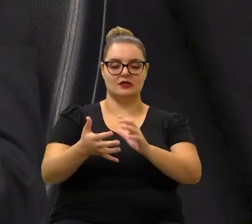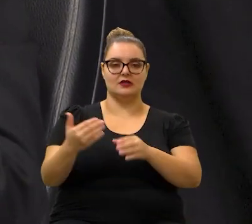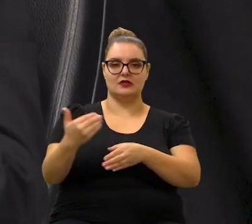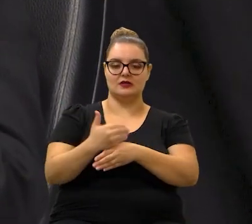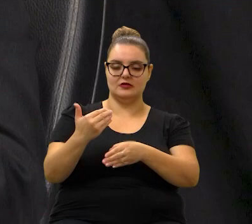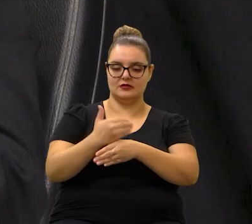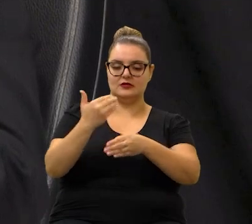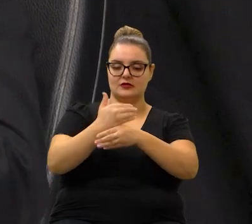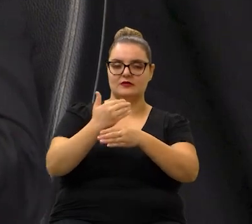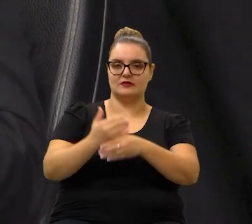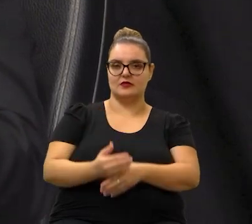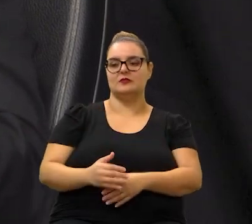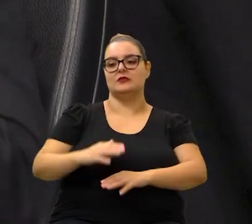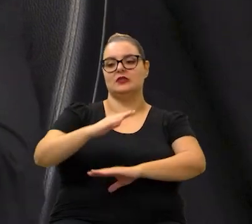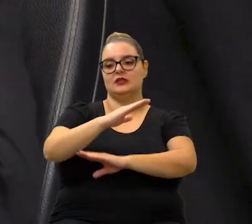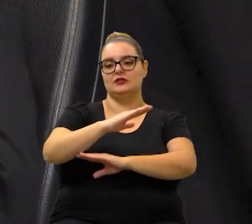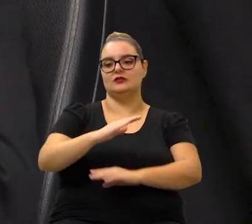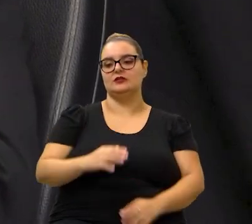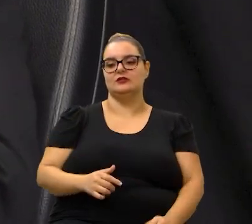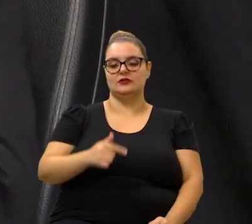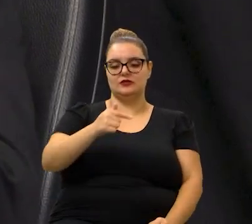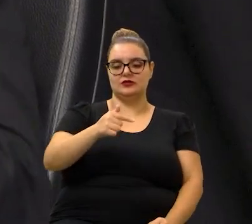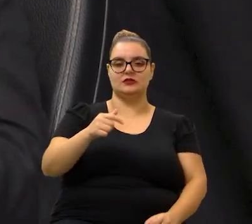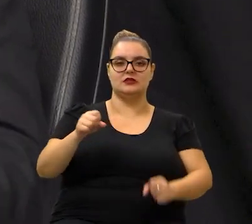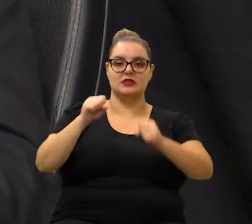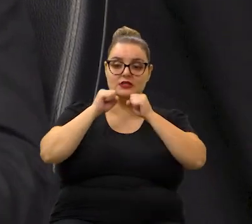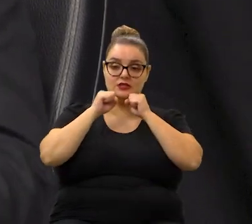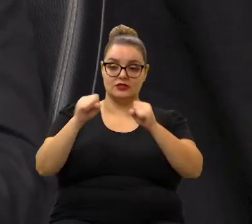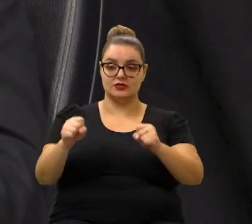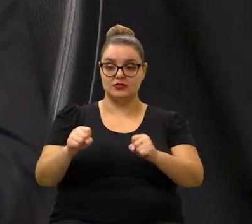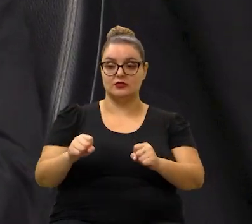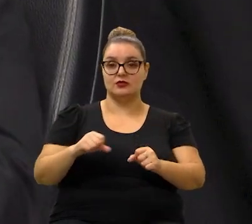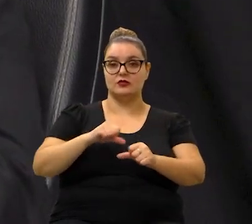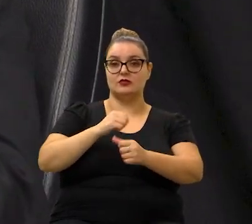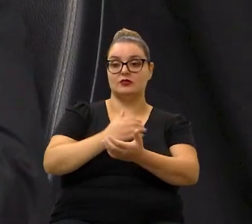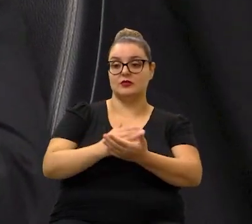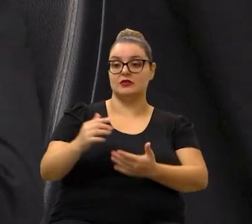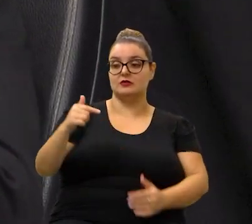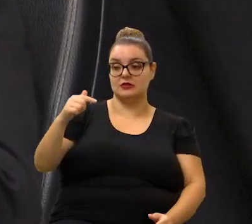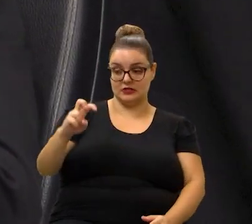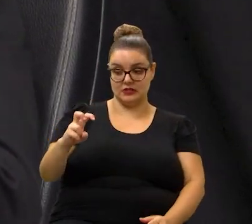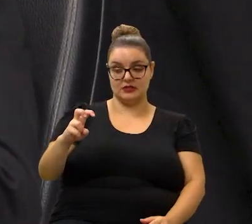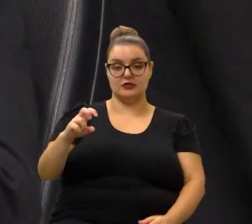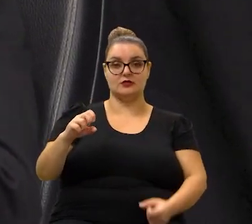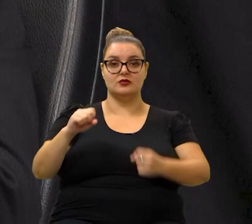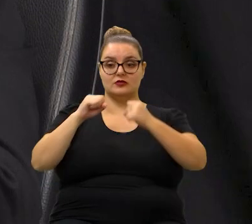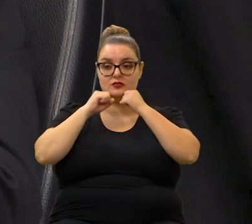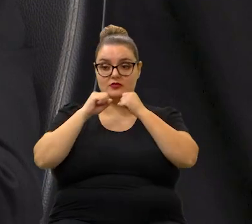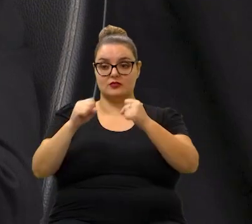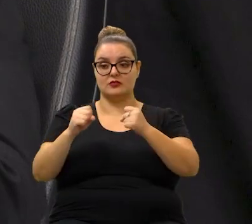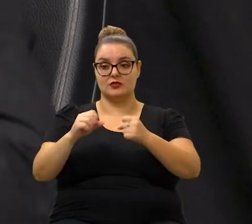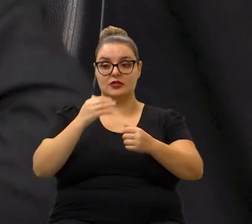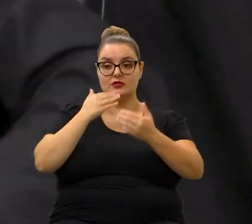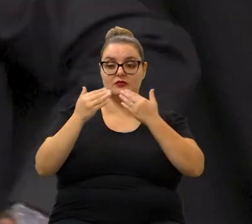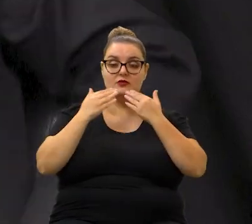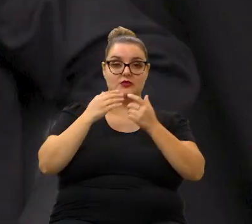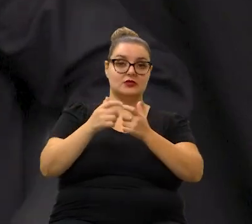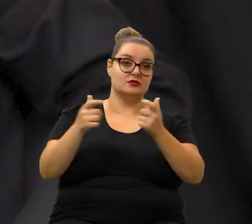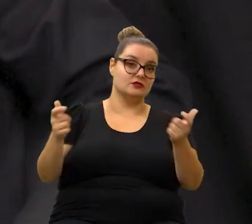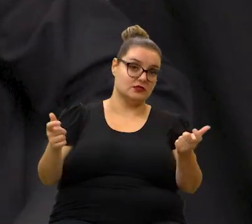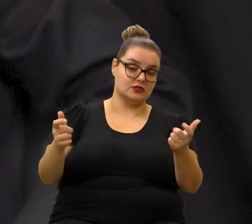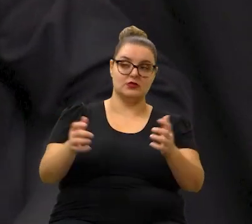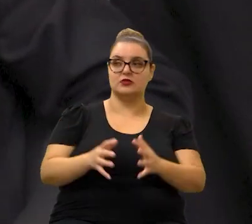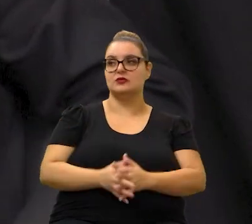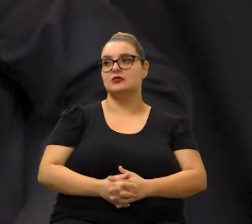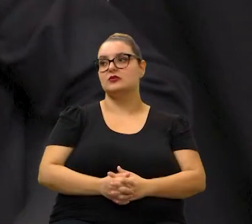Câmara e de sete assessores passamos a ter cinco sim e as demandas aumentaram